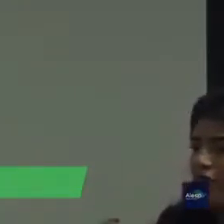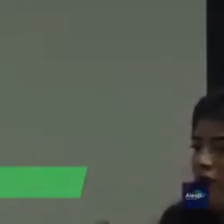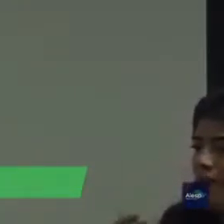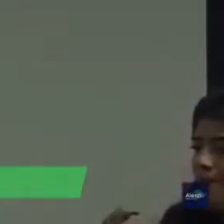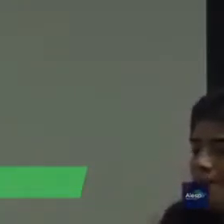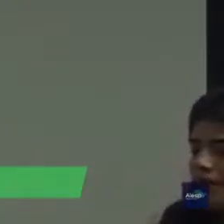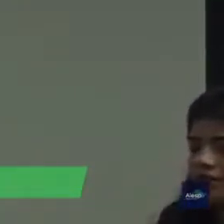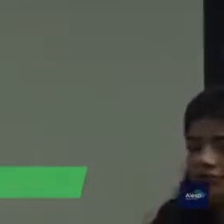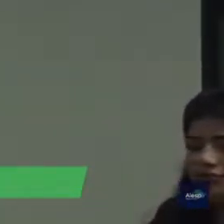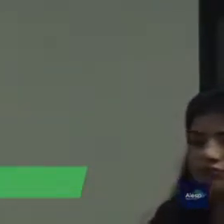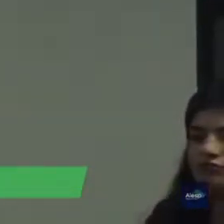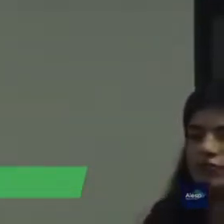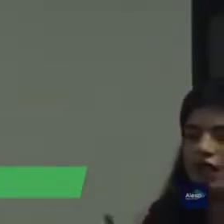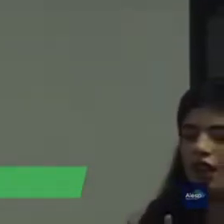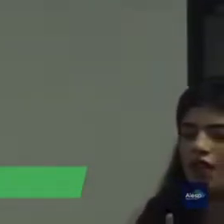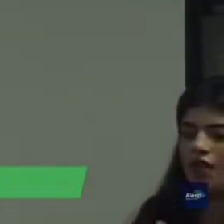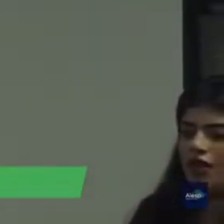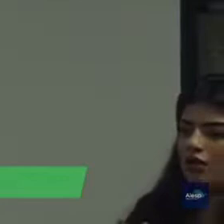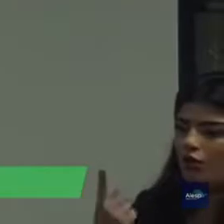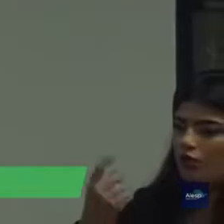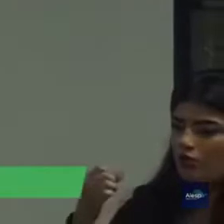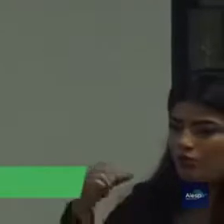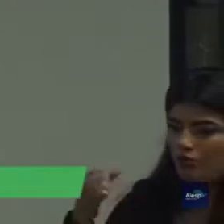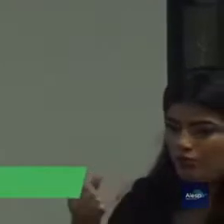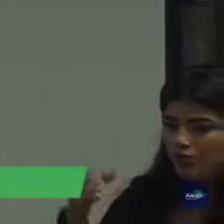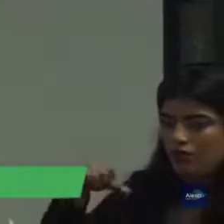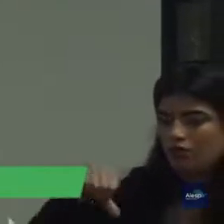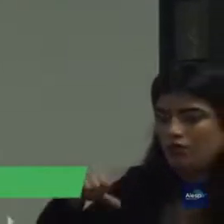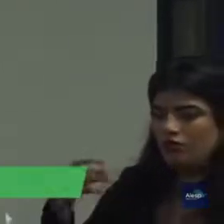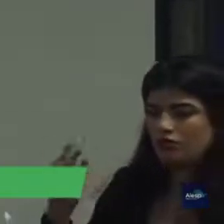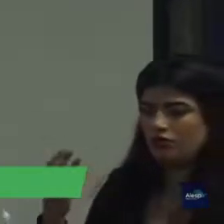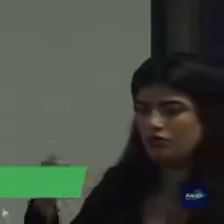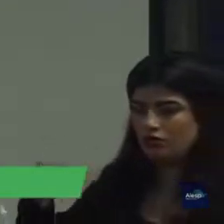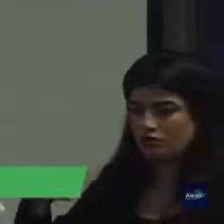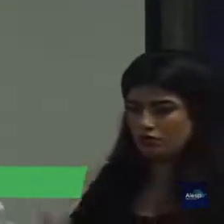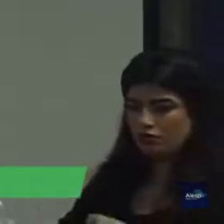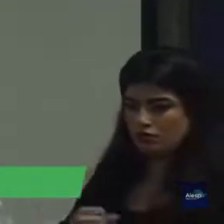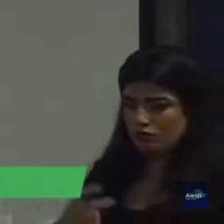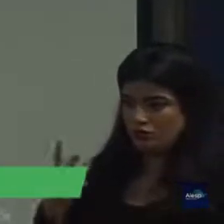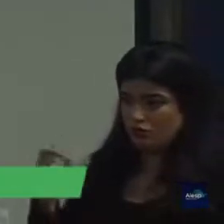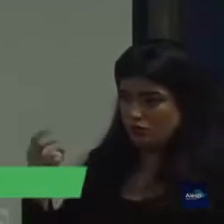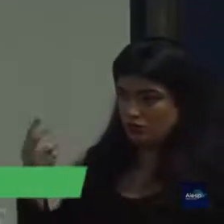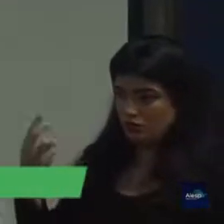para a implementação da Lei 10.639 de 2003 e